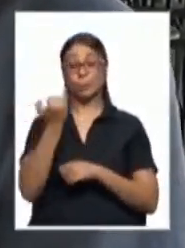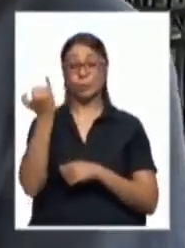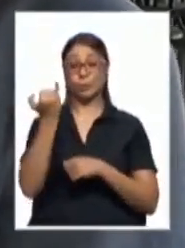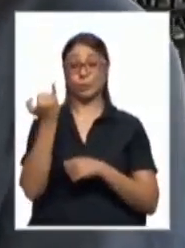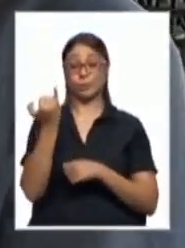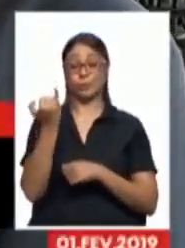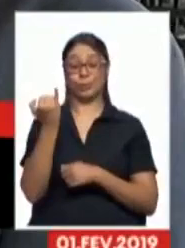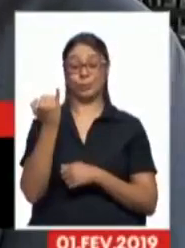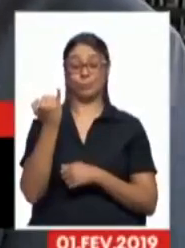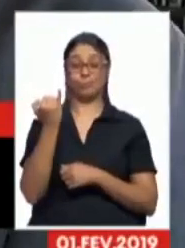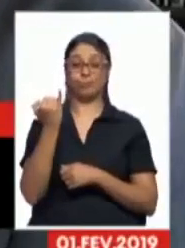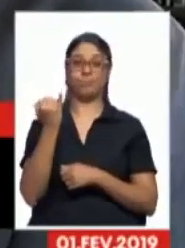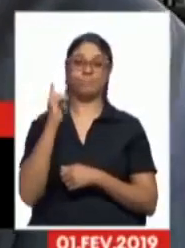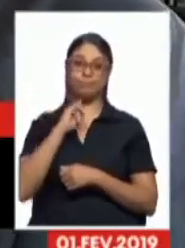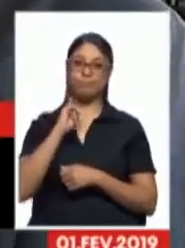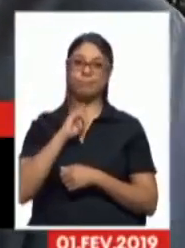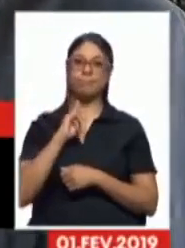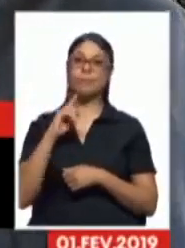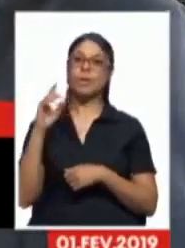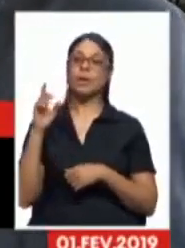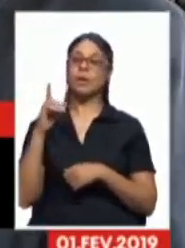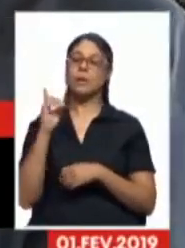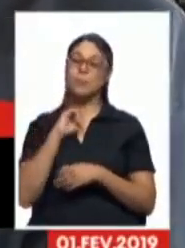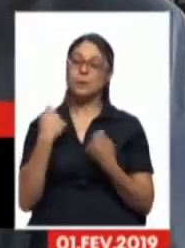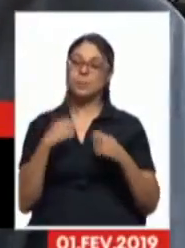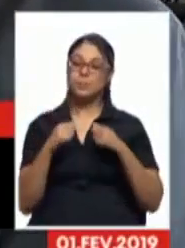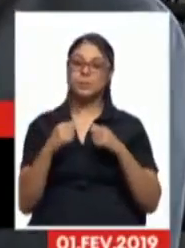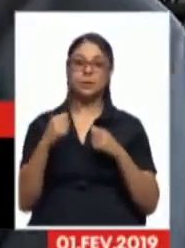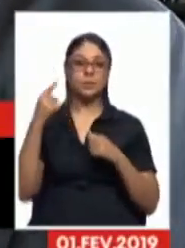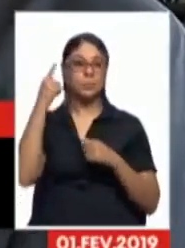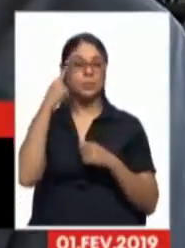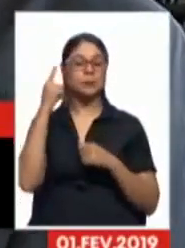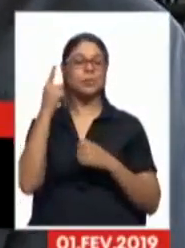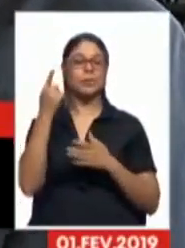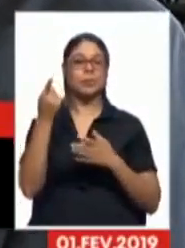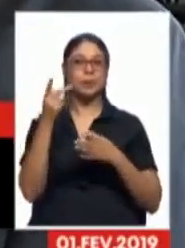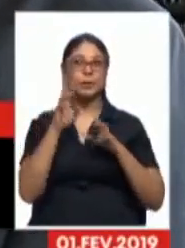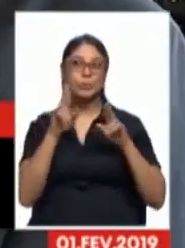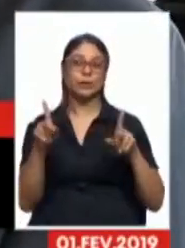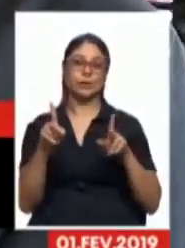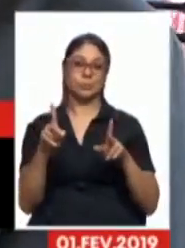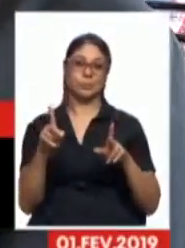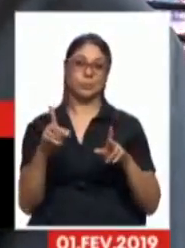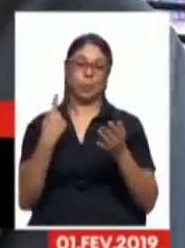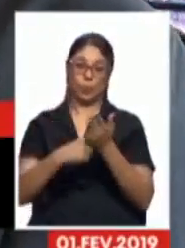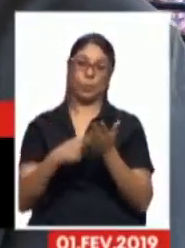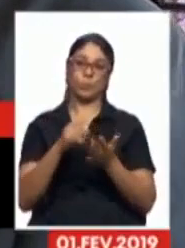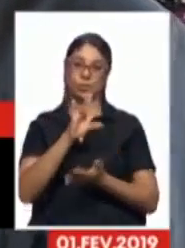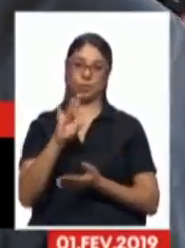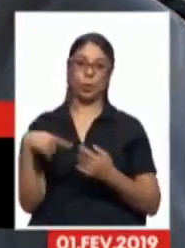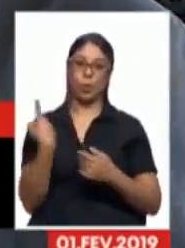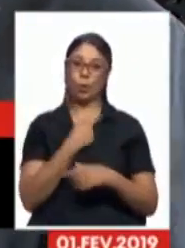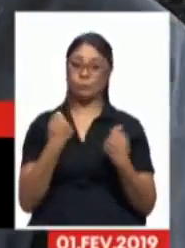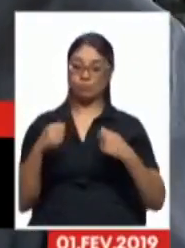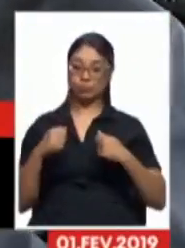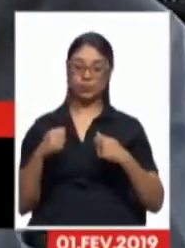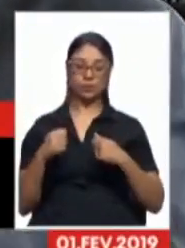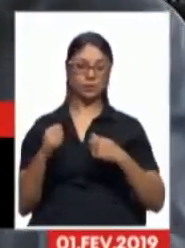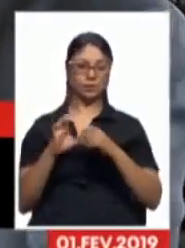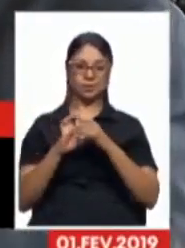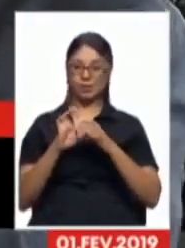rumo, enxergar de maneira diferente o compromisso de cada um. Nós precisamos ficar livres das grandes corporações